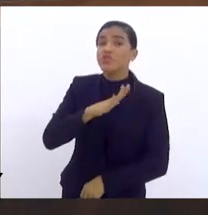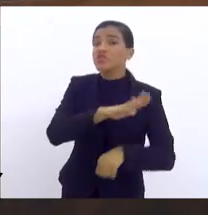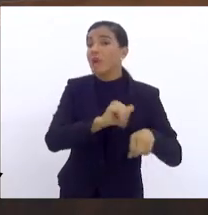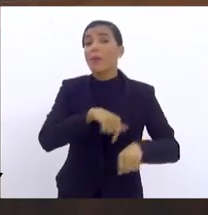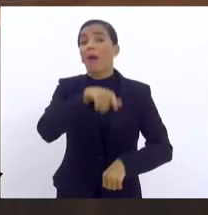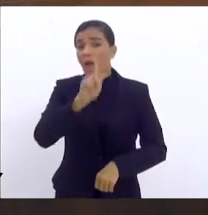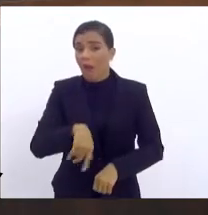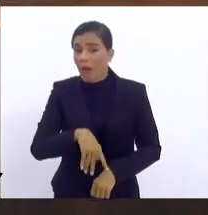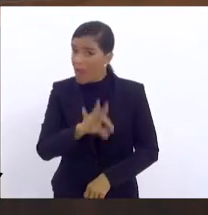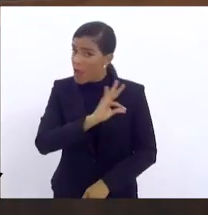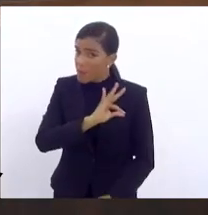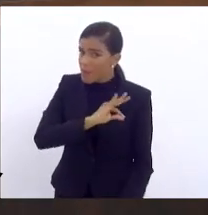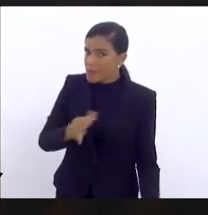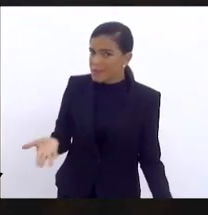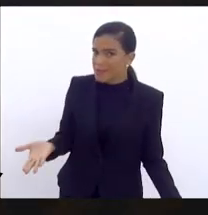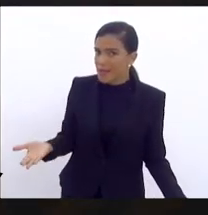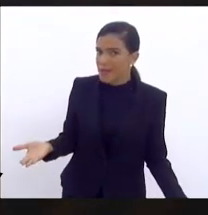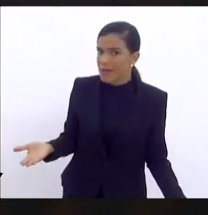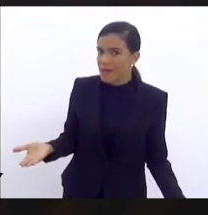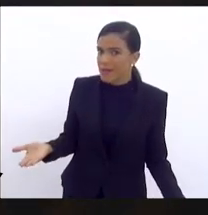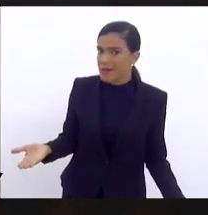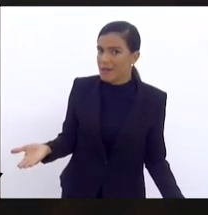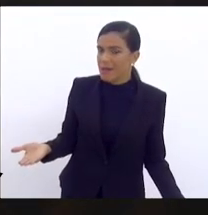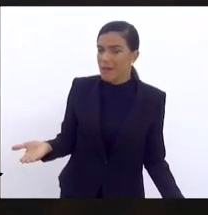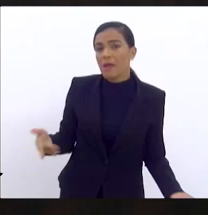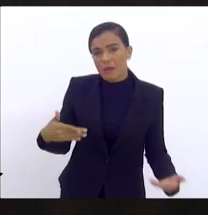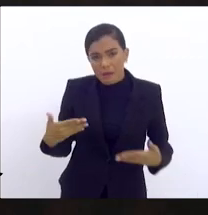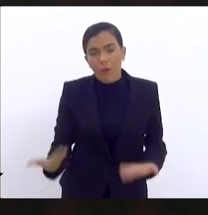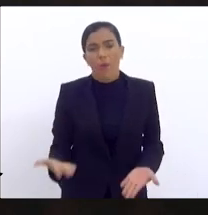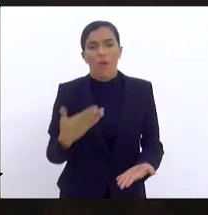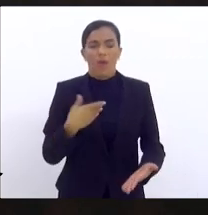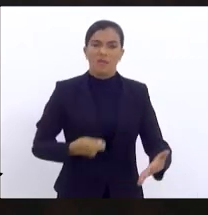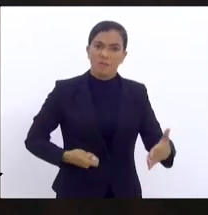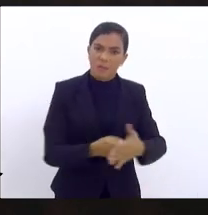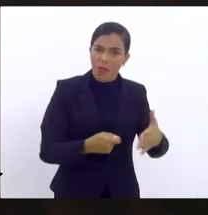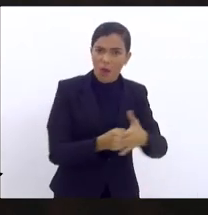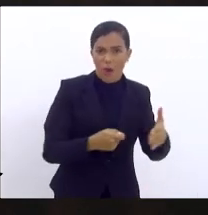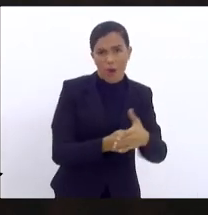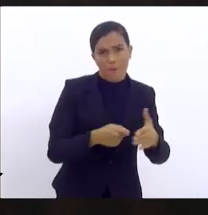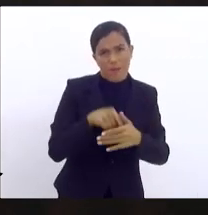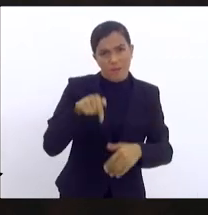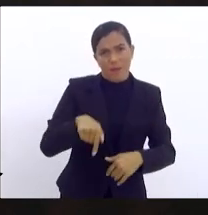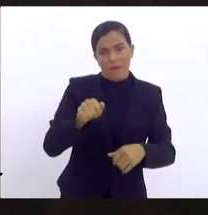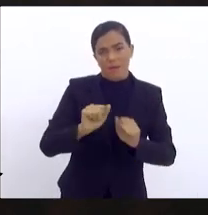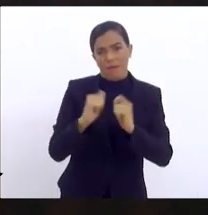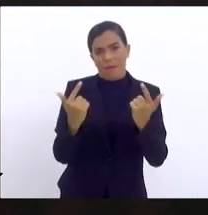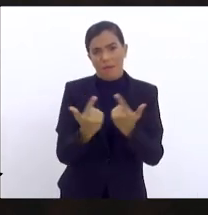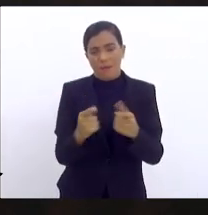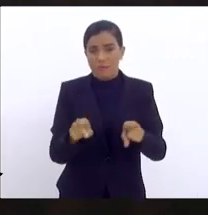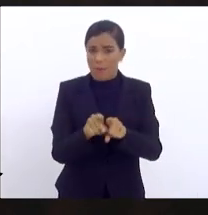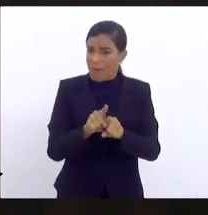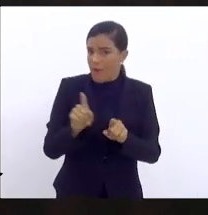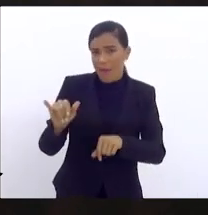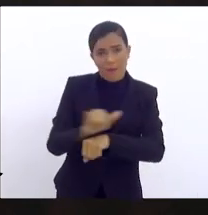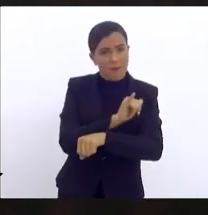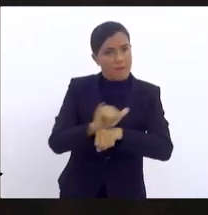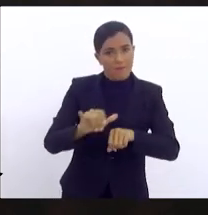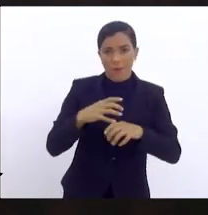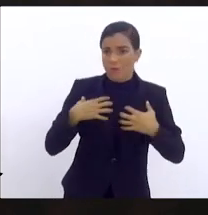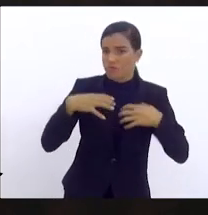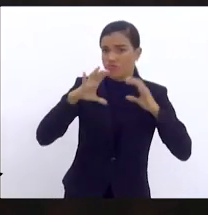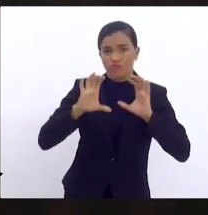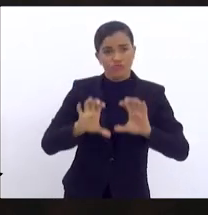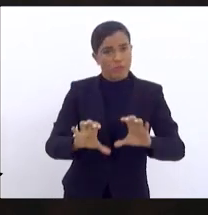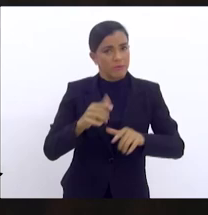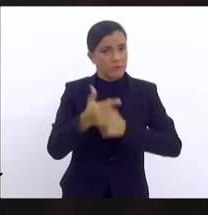ele chama a polícia Dino Então essa é a minha cobrança aqui nessa casa essa é a minha forma que vai ser minha forma de trabalhar no Parlamento